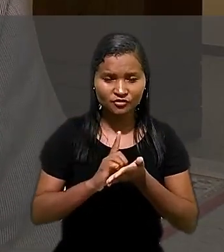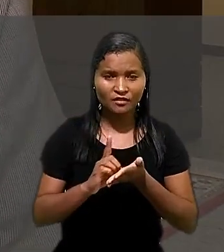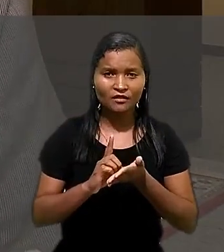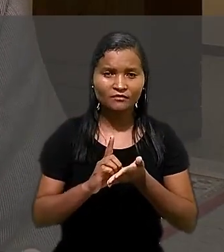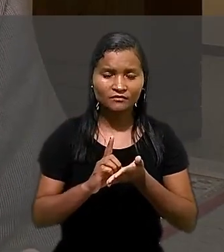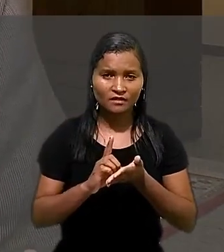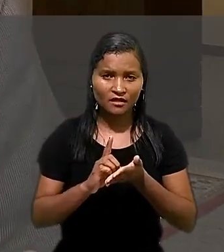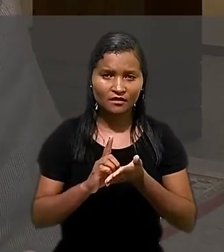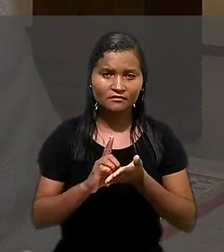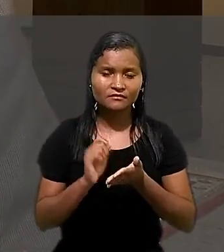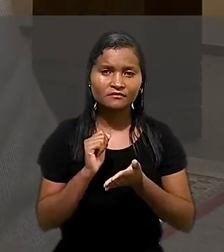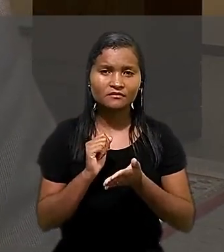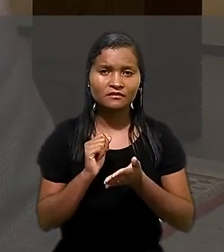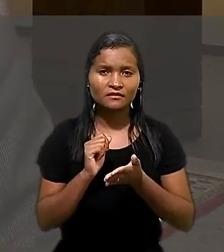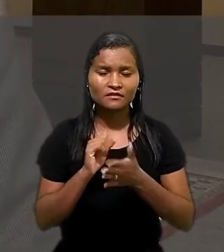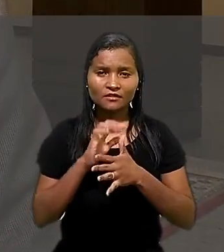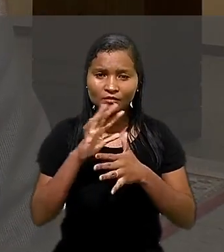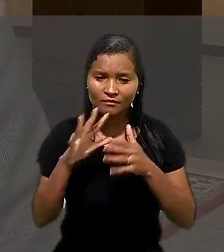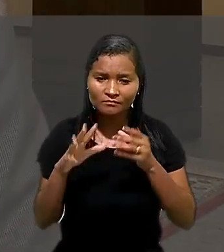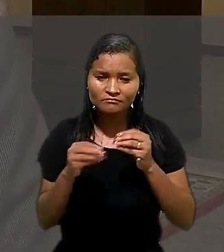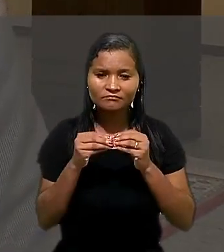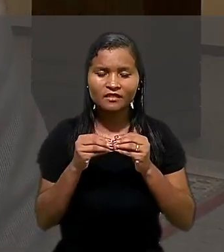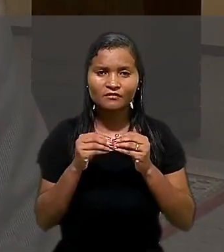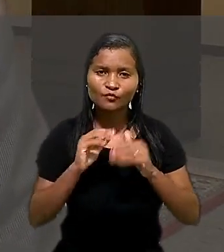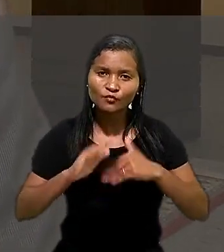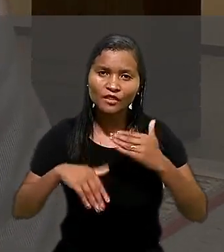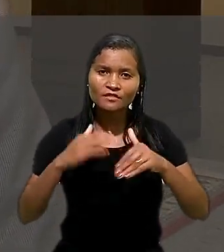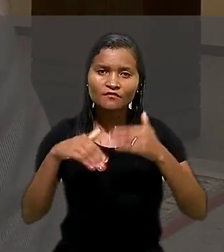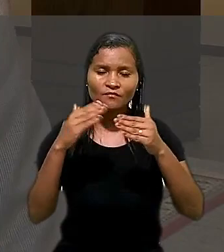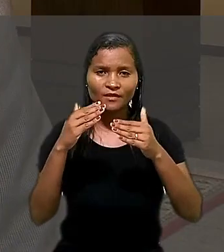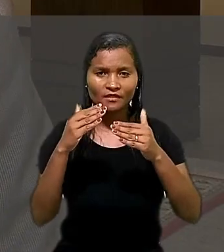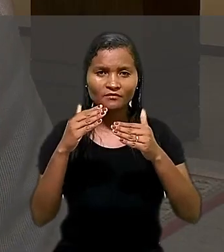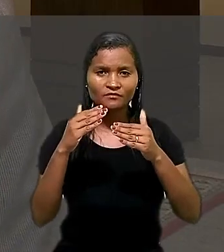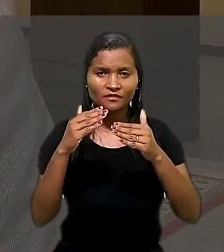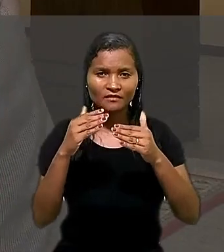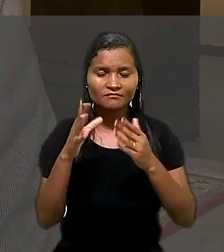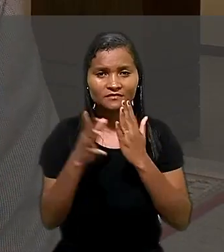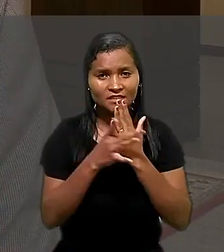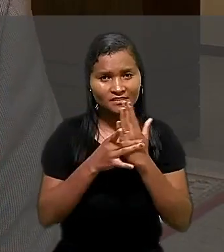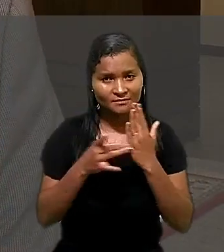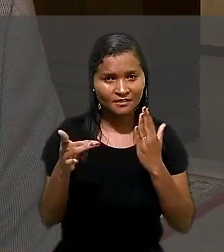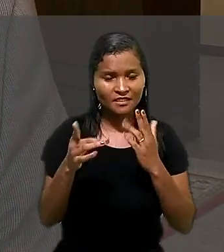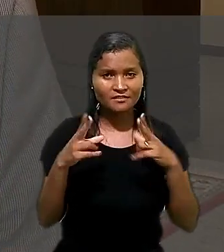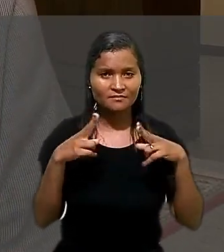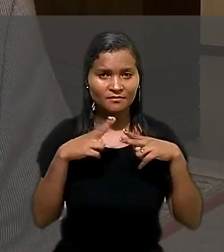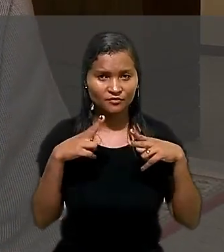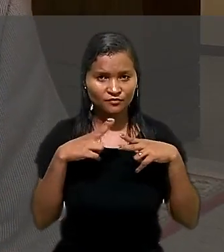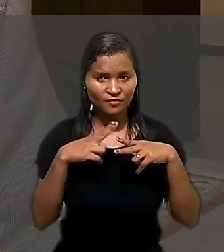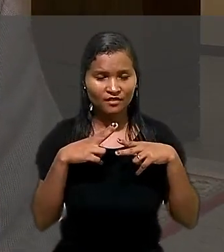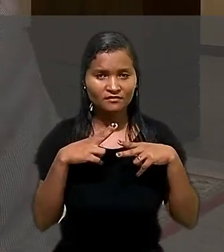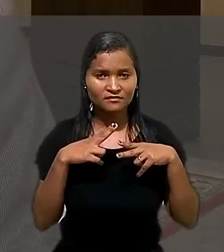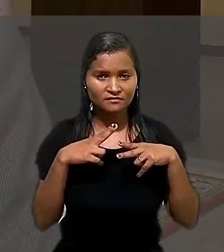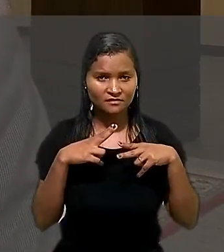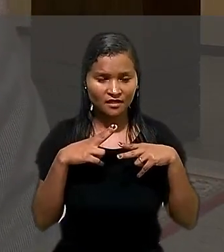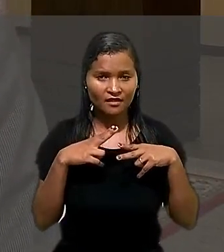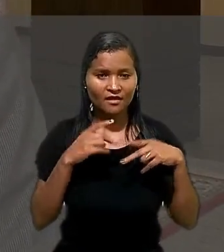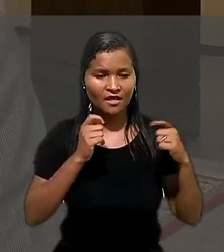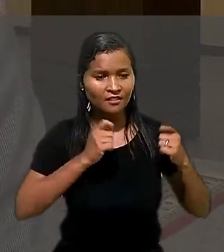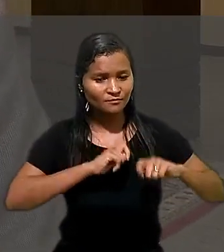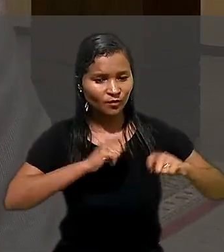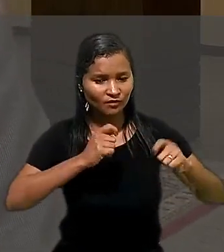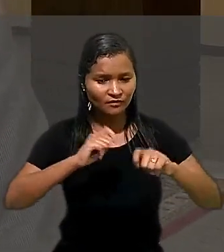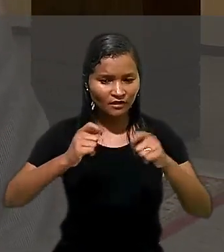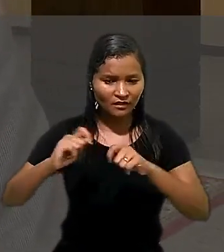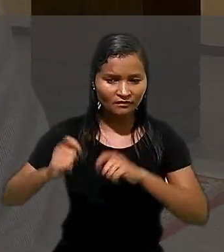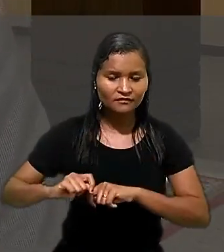digitais e, por aí, a incrementar o desenvolvimento das habilidades pessoais,